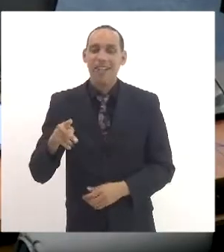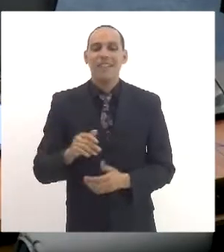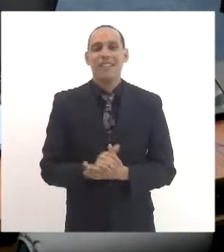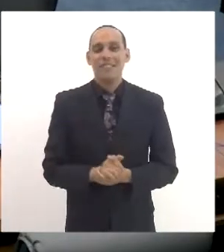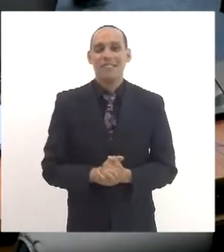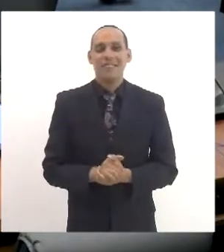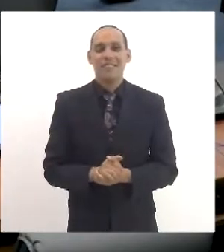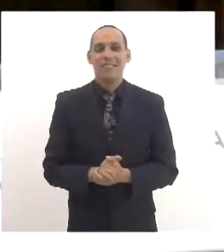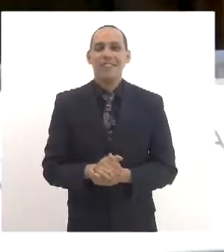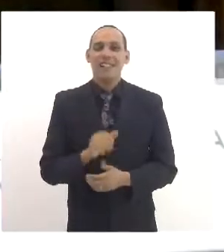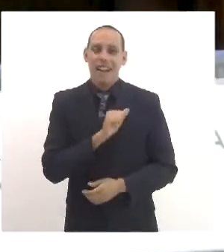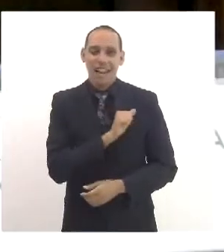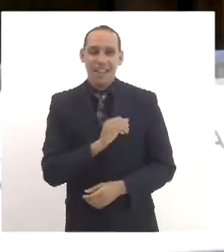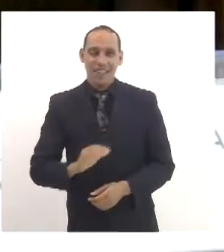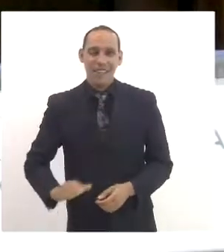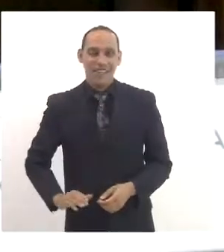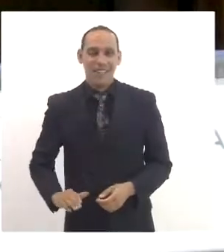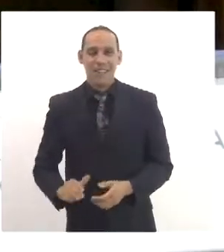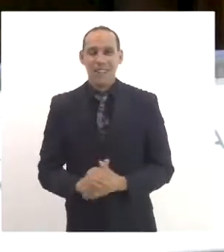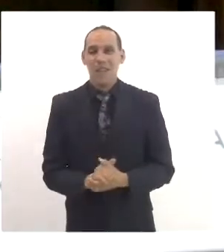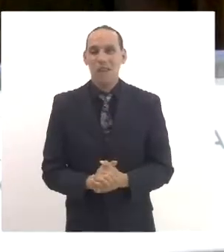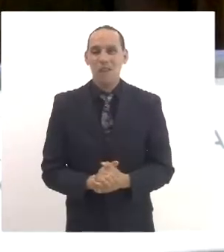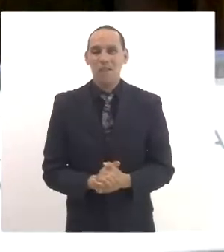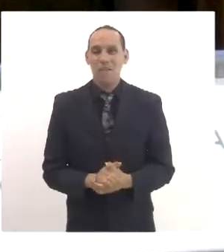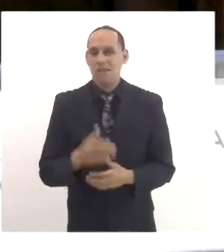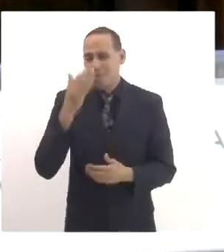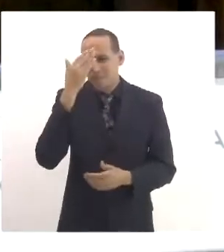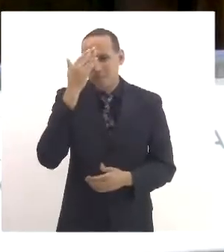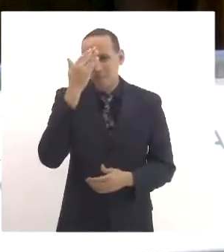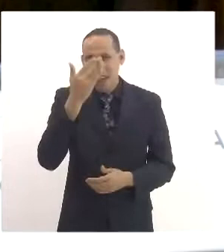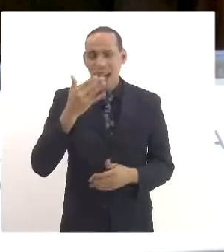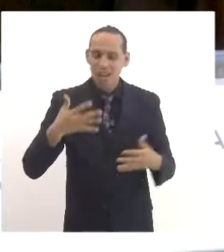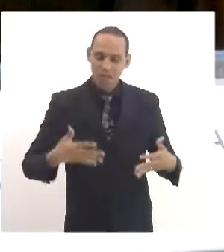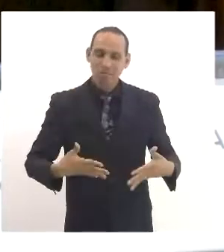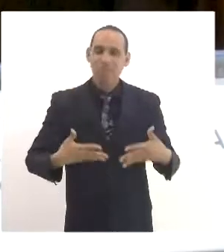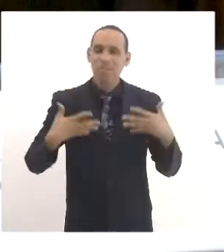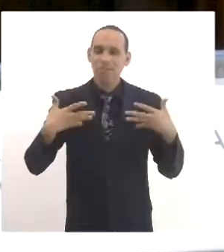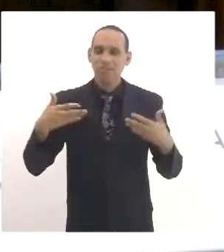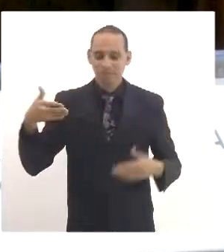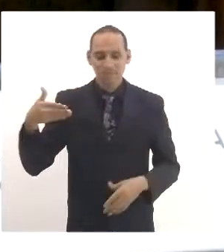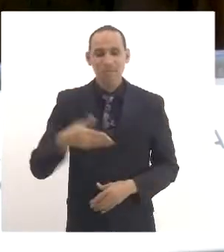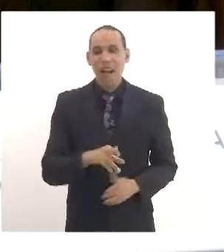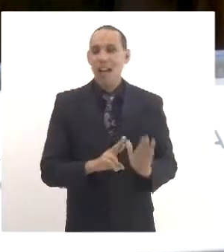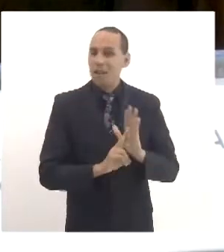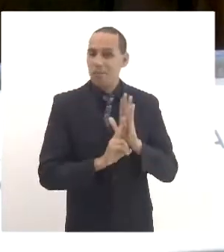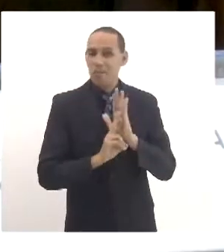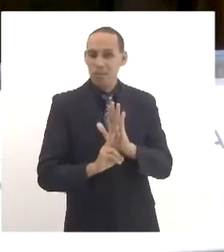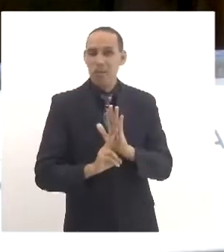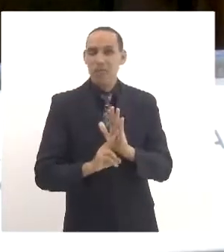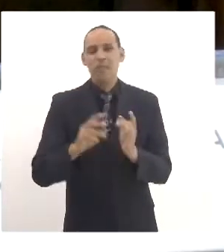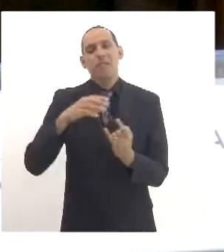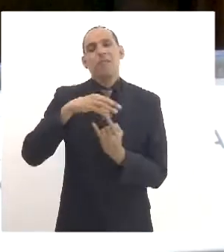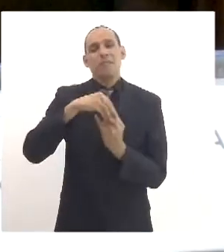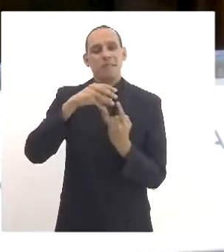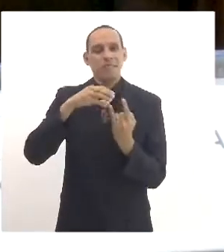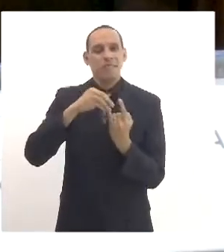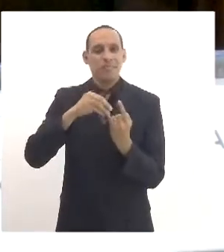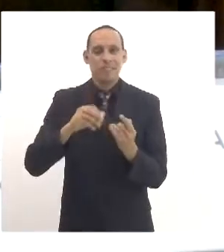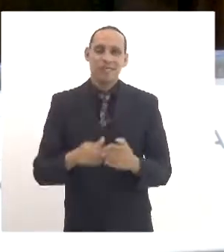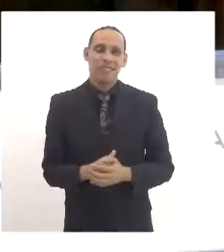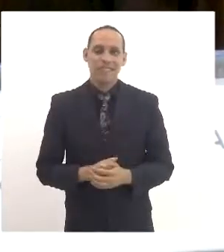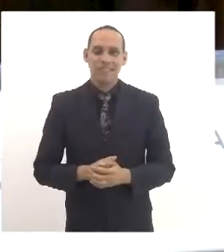André Siciliano, e agradeço muito pela honra de participar, representando aqui a Fundação Oswaldo Cruz, a